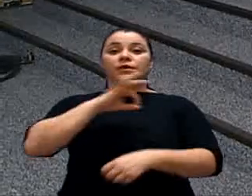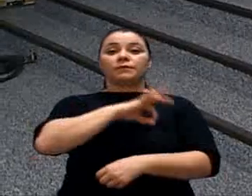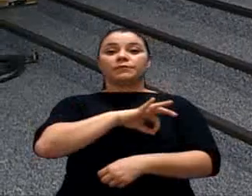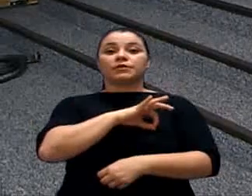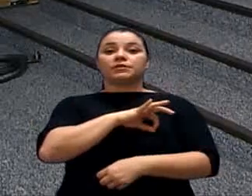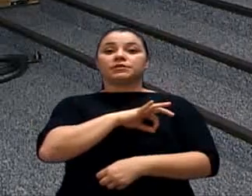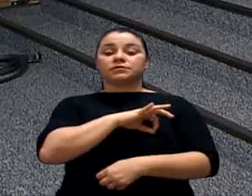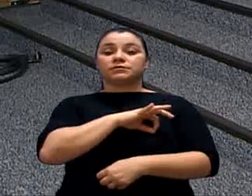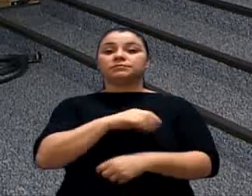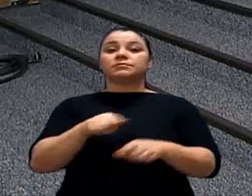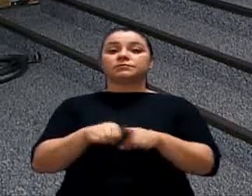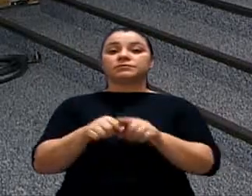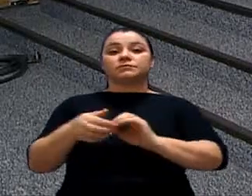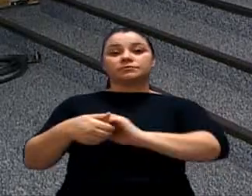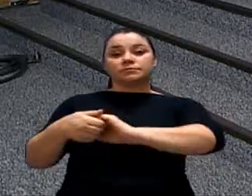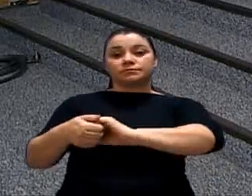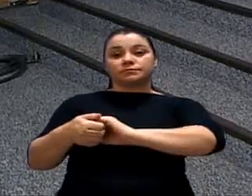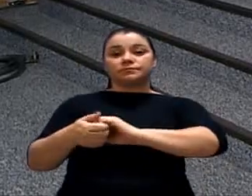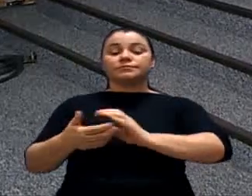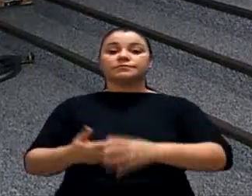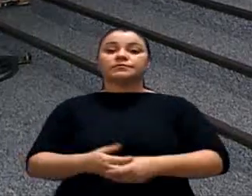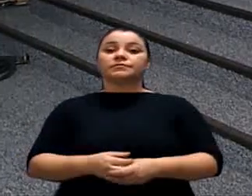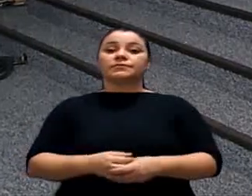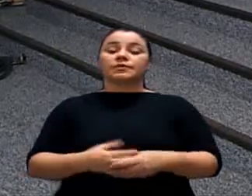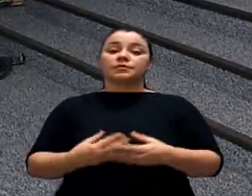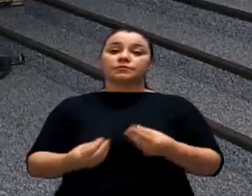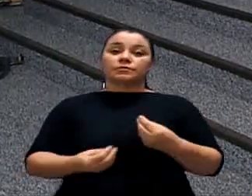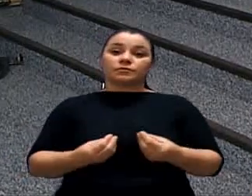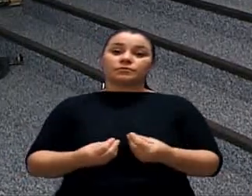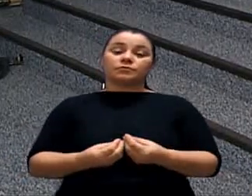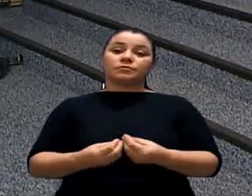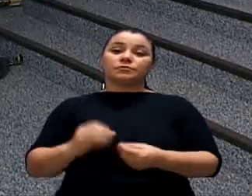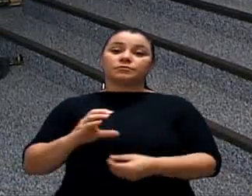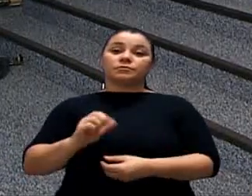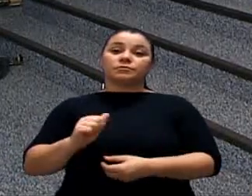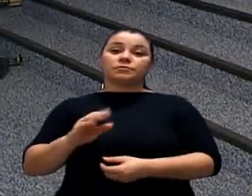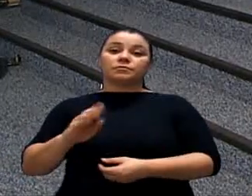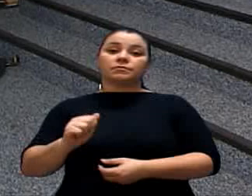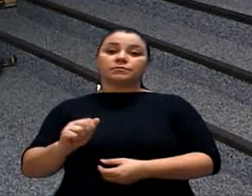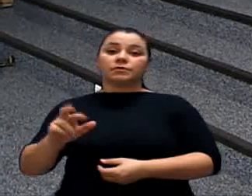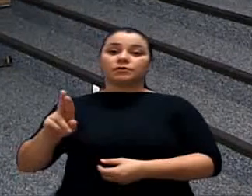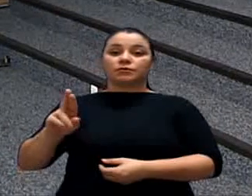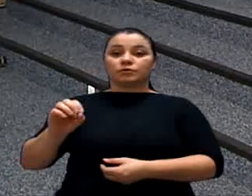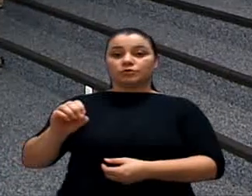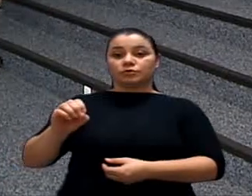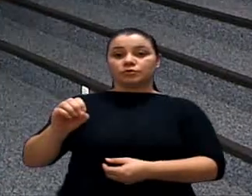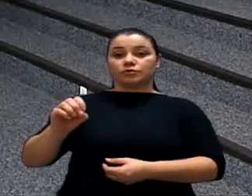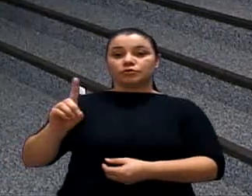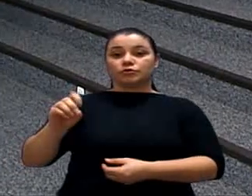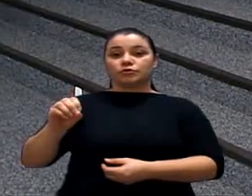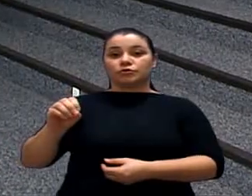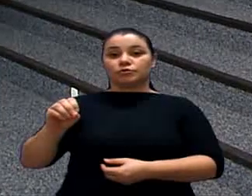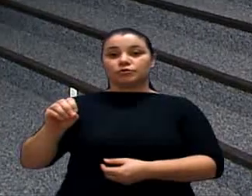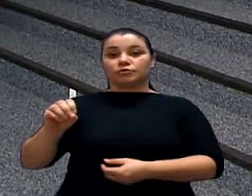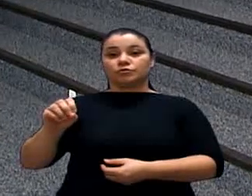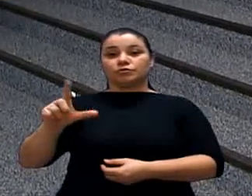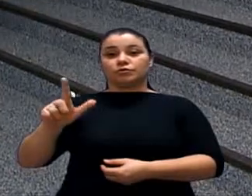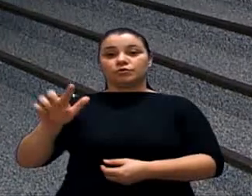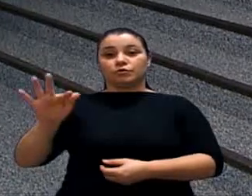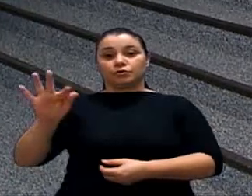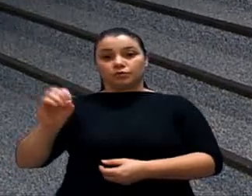vão ser homenageados, o cabo Rodolfo Pontes e cabo Ricardo